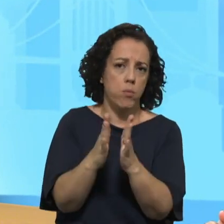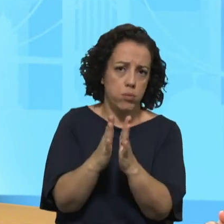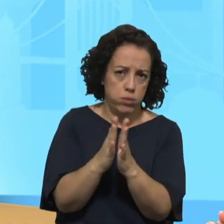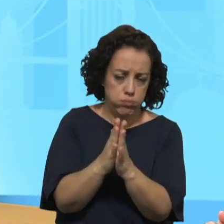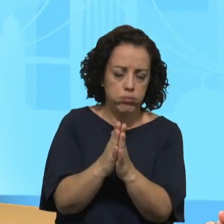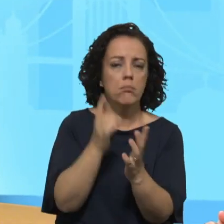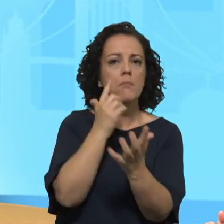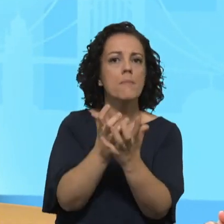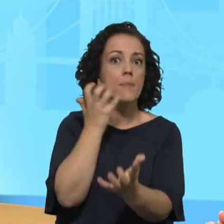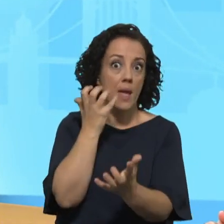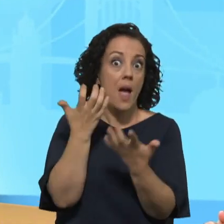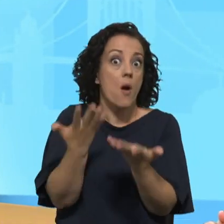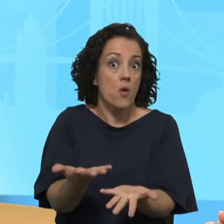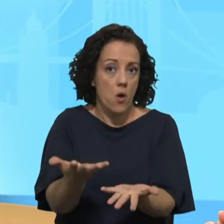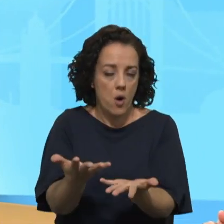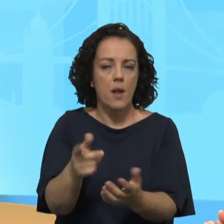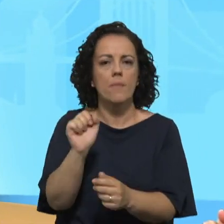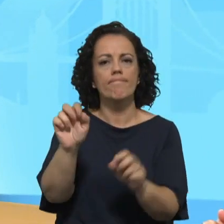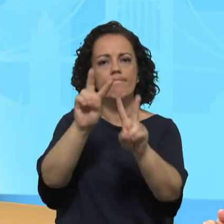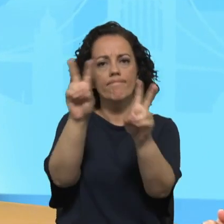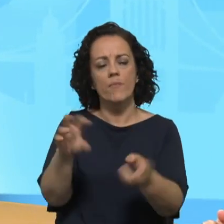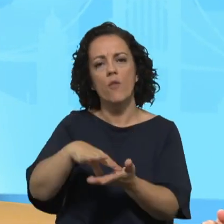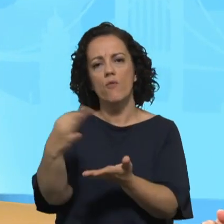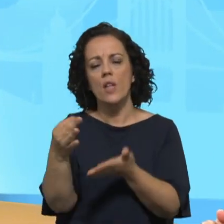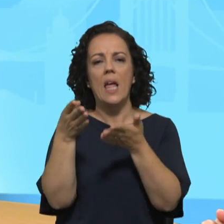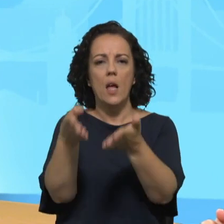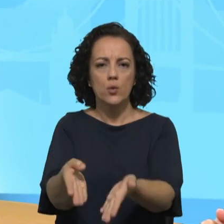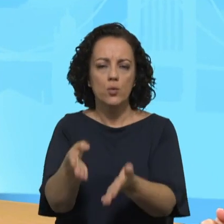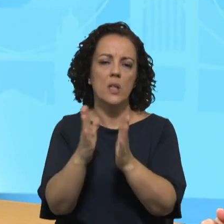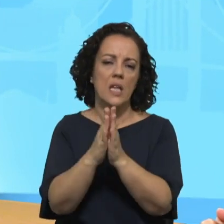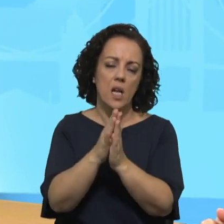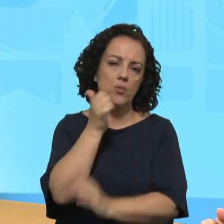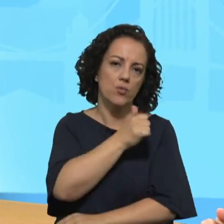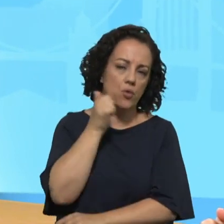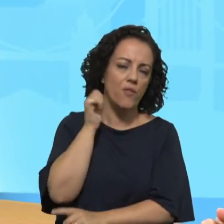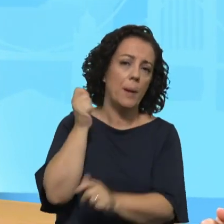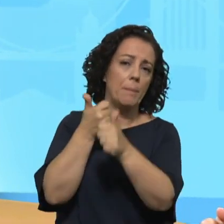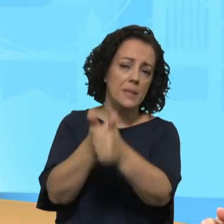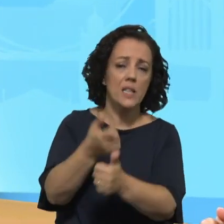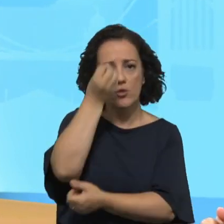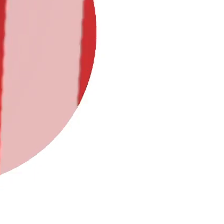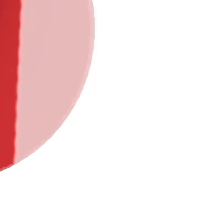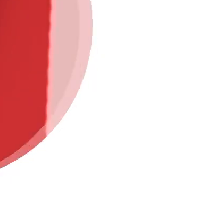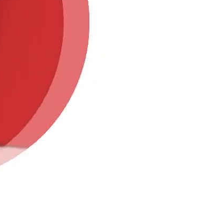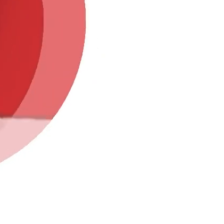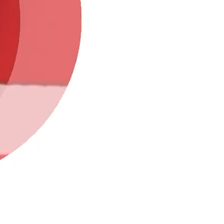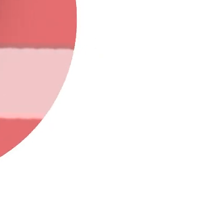onde destacamos desta vez a rubrica da Fundação Ajuda à Igreja que Sofre, Perseguidos, mas não esquecidos.